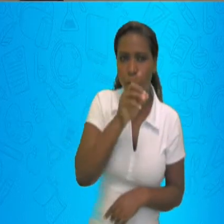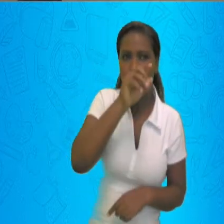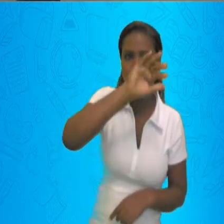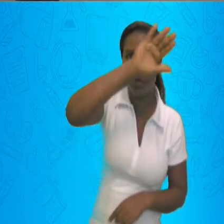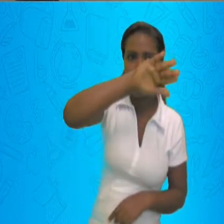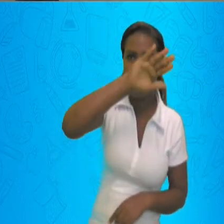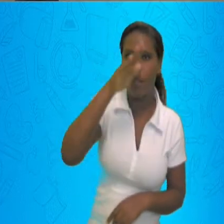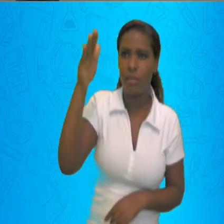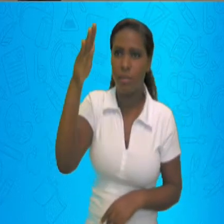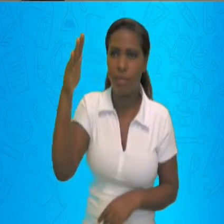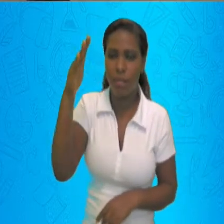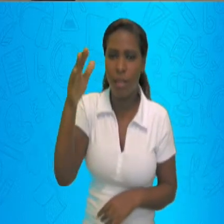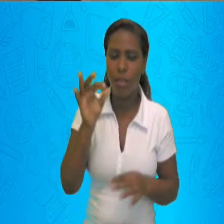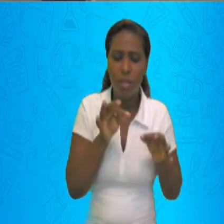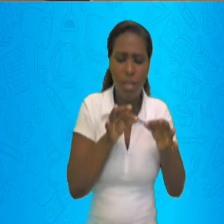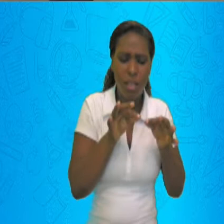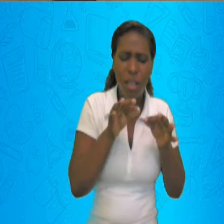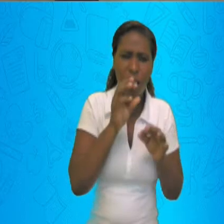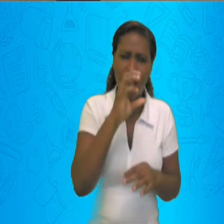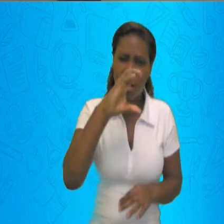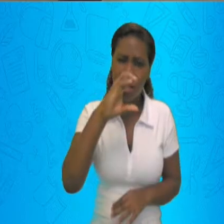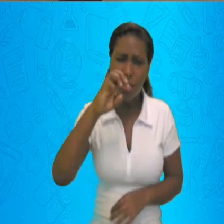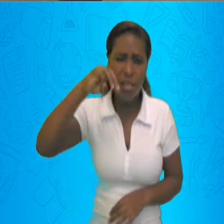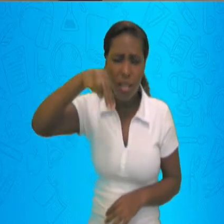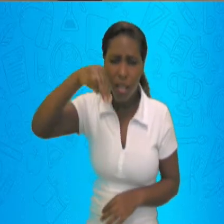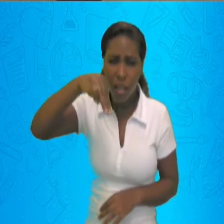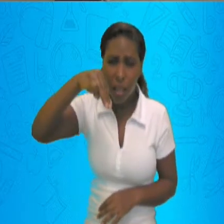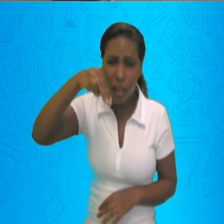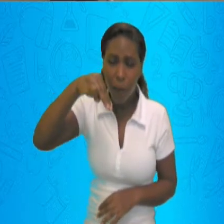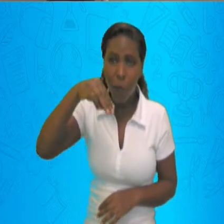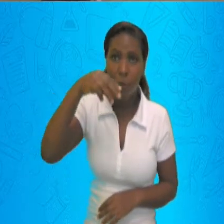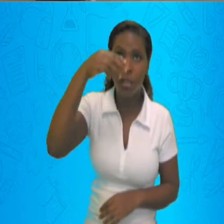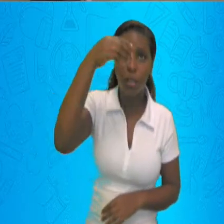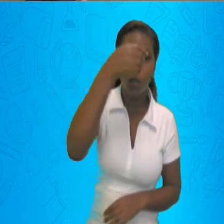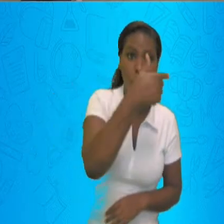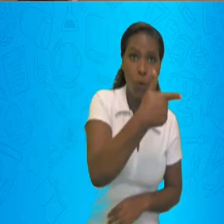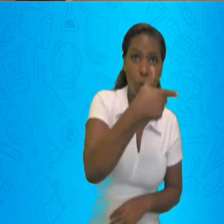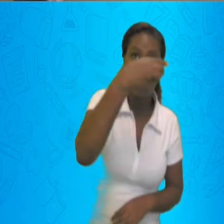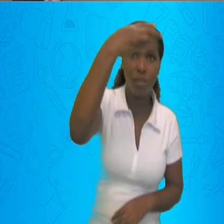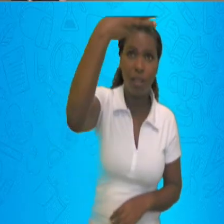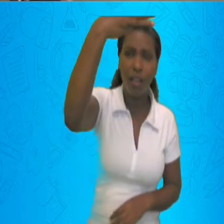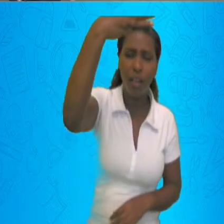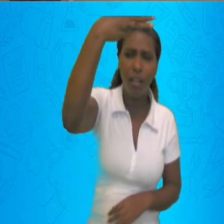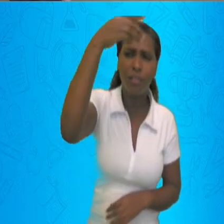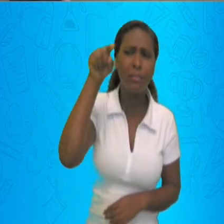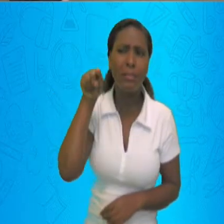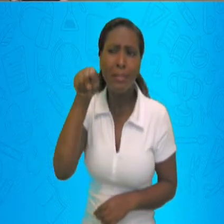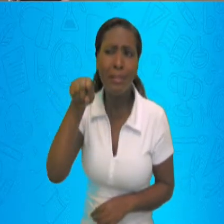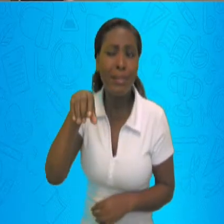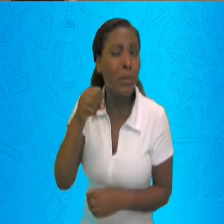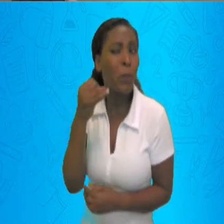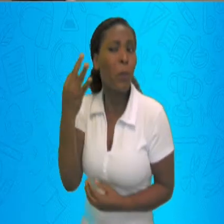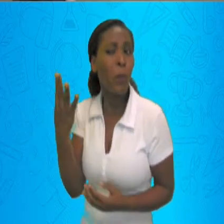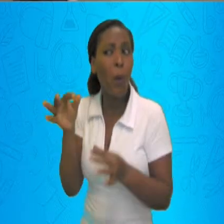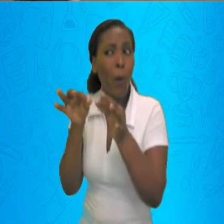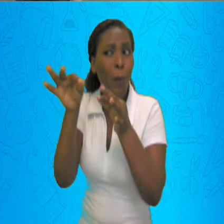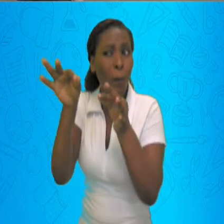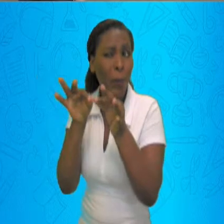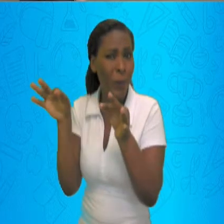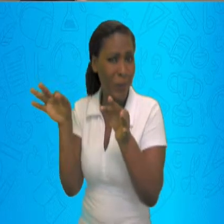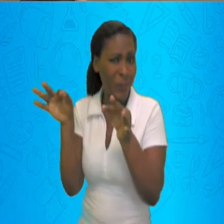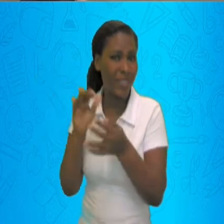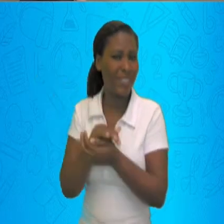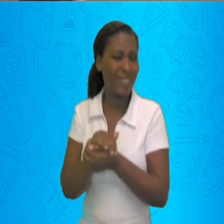3 centímetros, quais são as possíveis medidas do terceiro lado? Gente, essa aqui é quase que uma pegadinha,